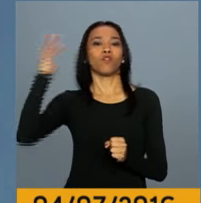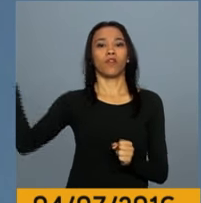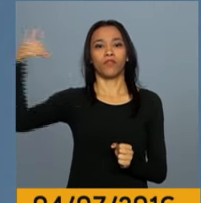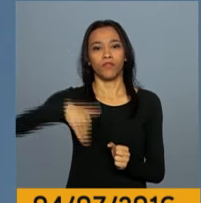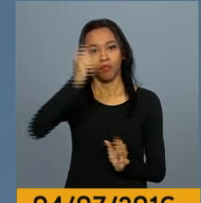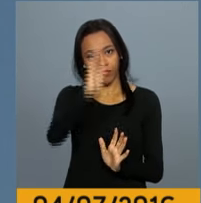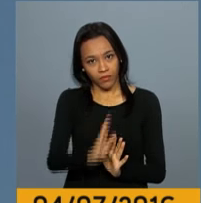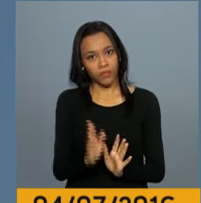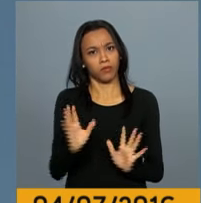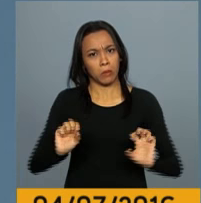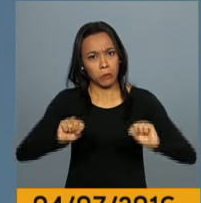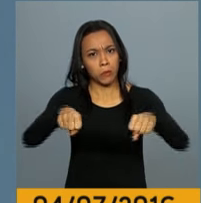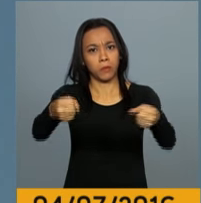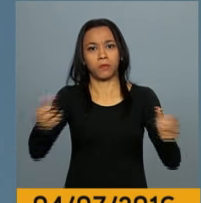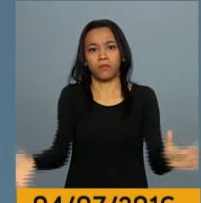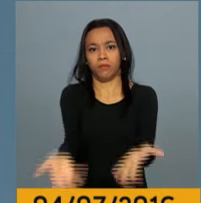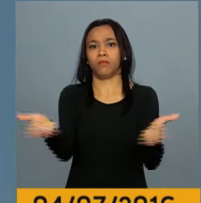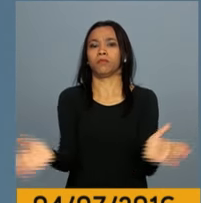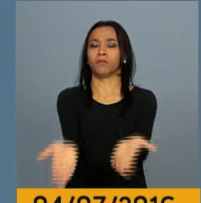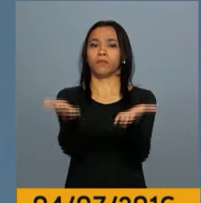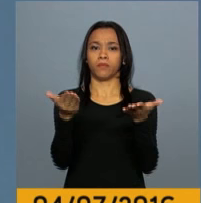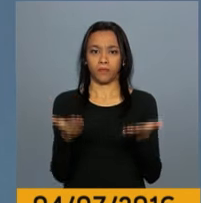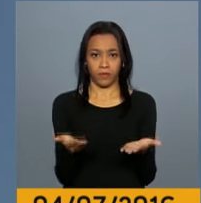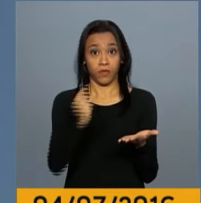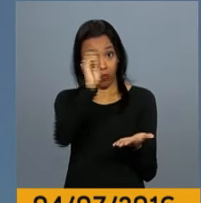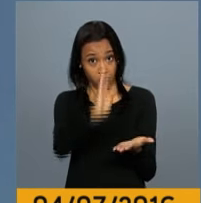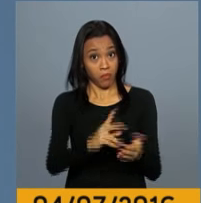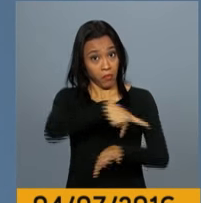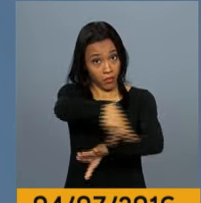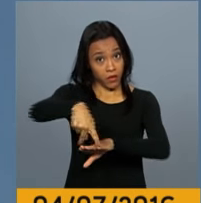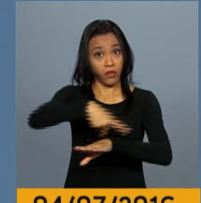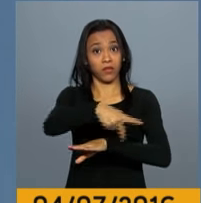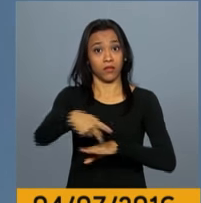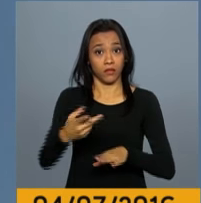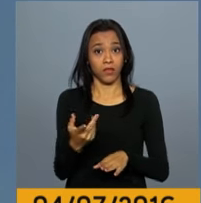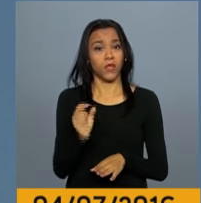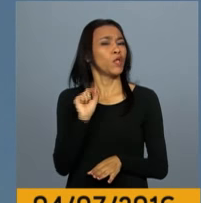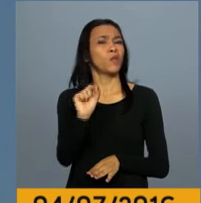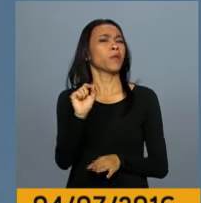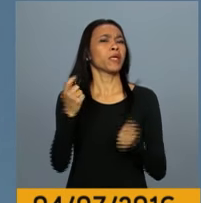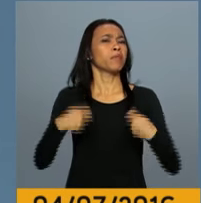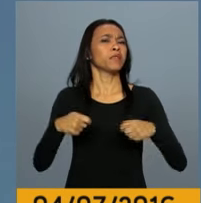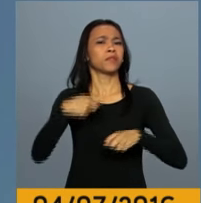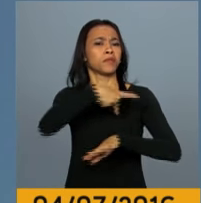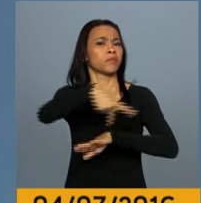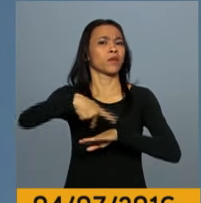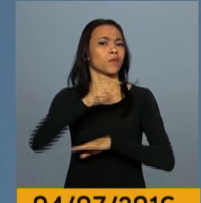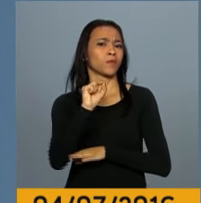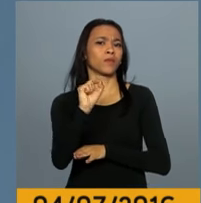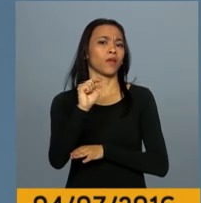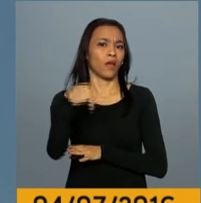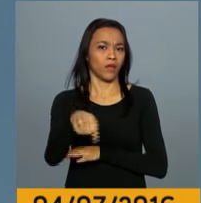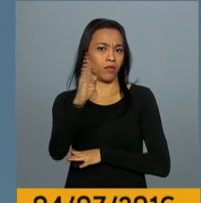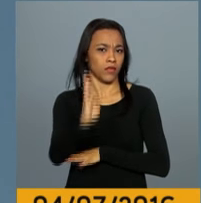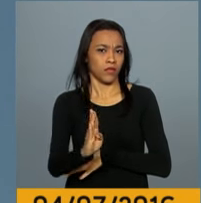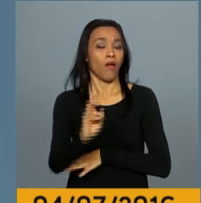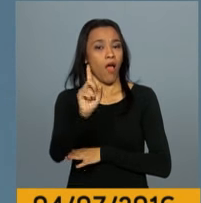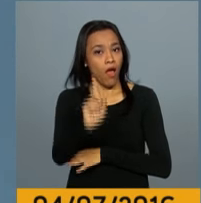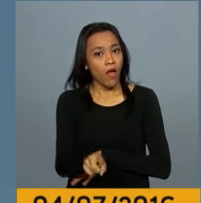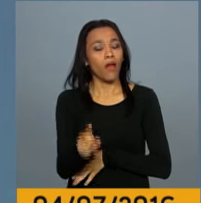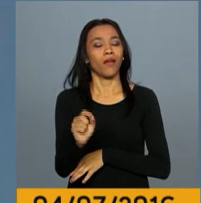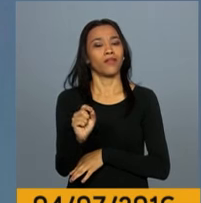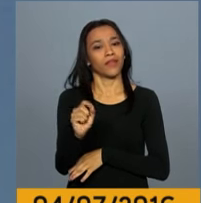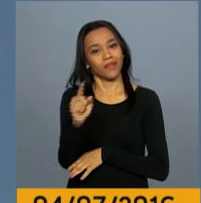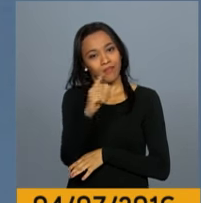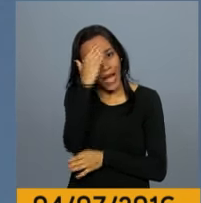com muita força aqui no nosso país. E o que é preciso no país é exatamente restabelecer